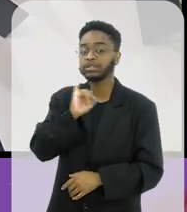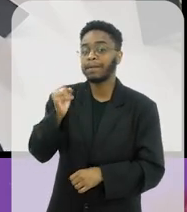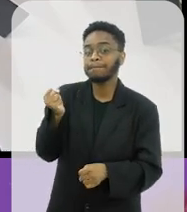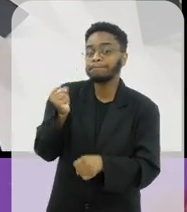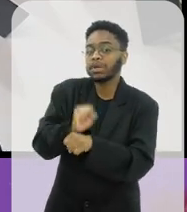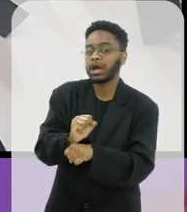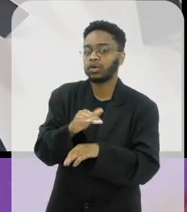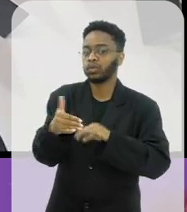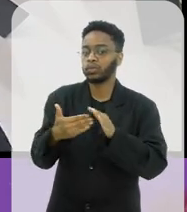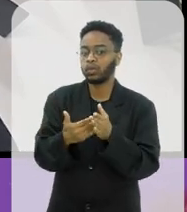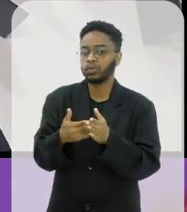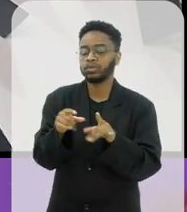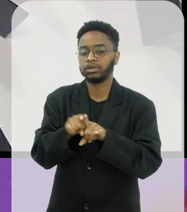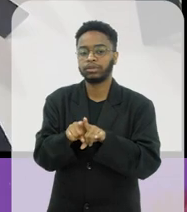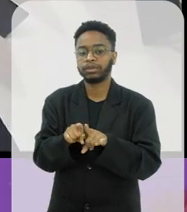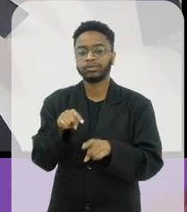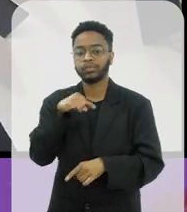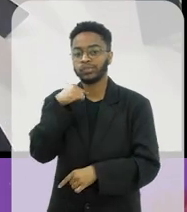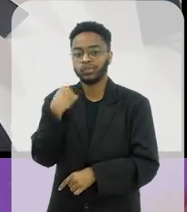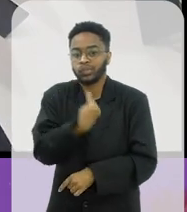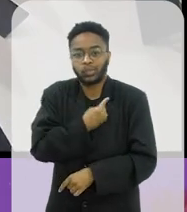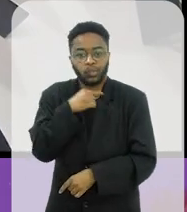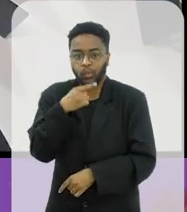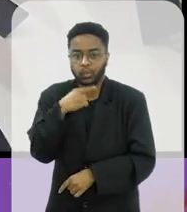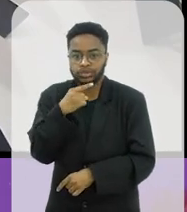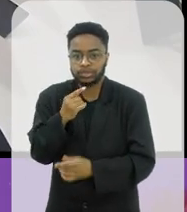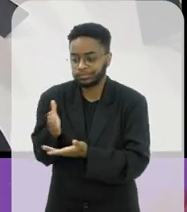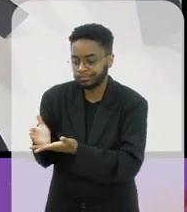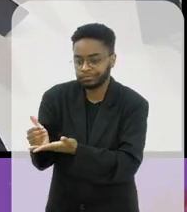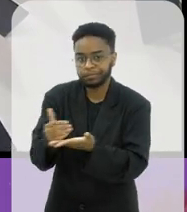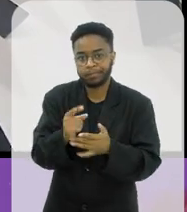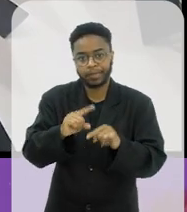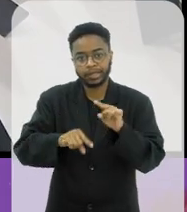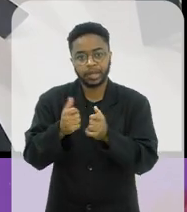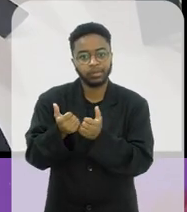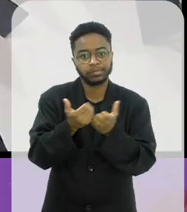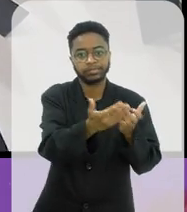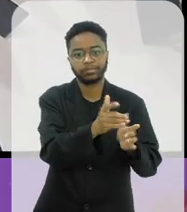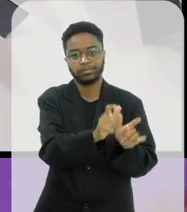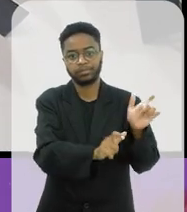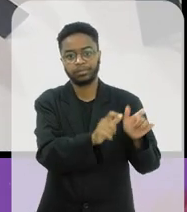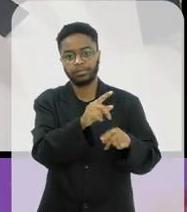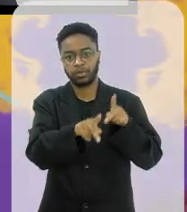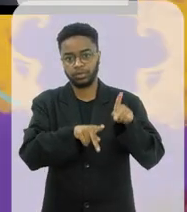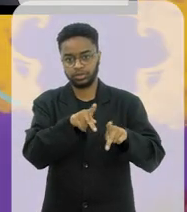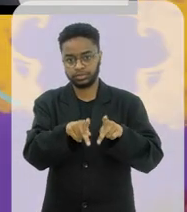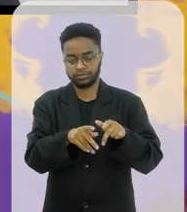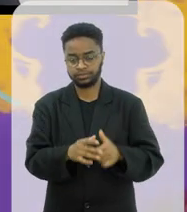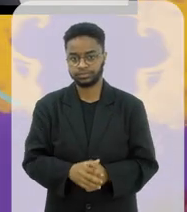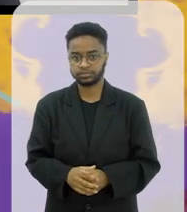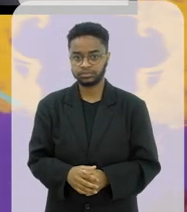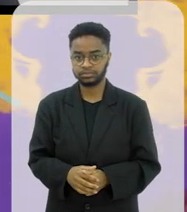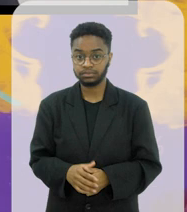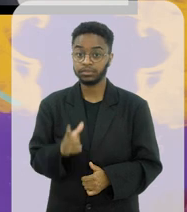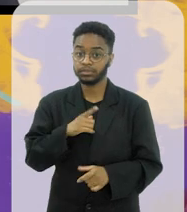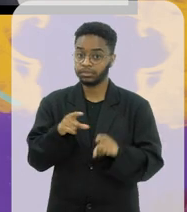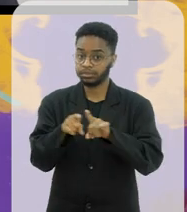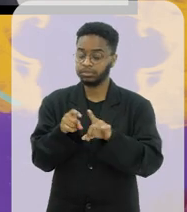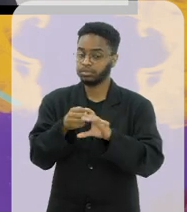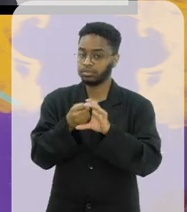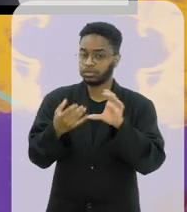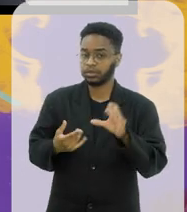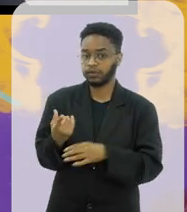campeonato inteiro parado e sem a gente poder ter fonte de arrecadação para mandar para aquele povo. Além também desse